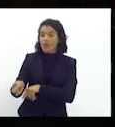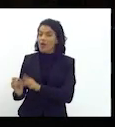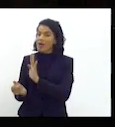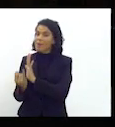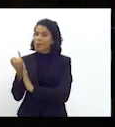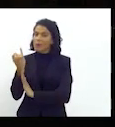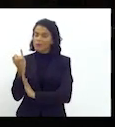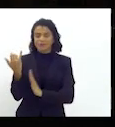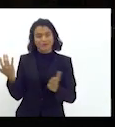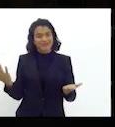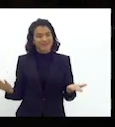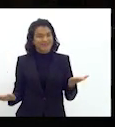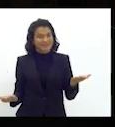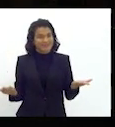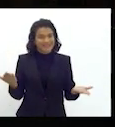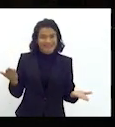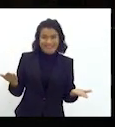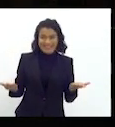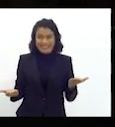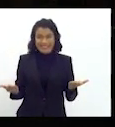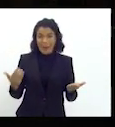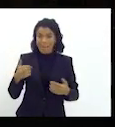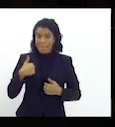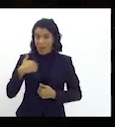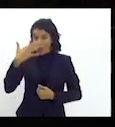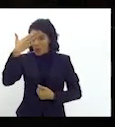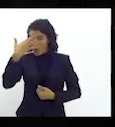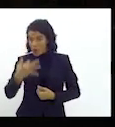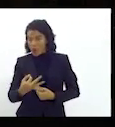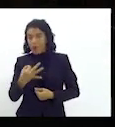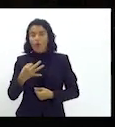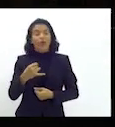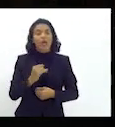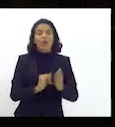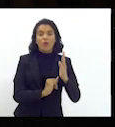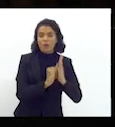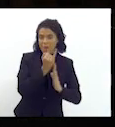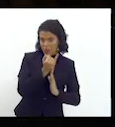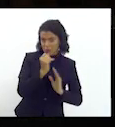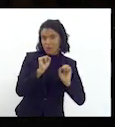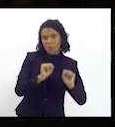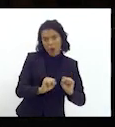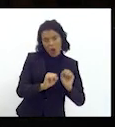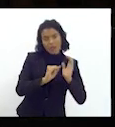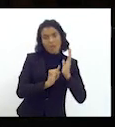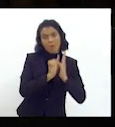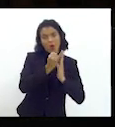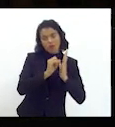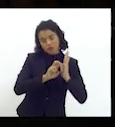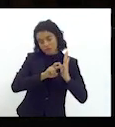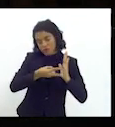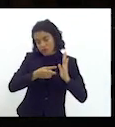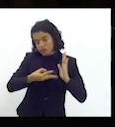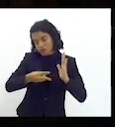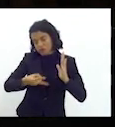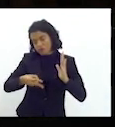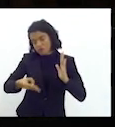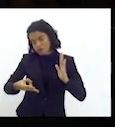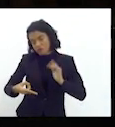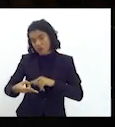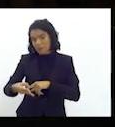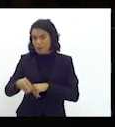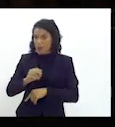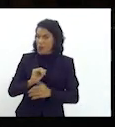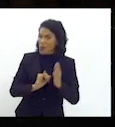imposto no meu entendimento um imposto pode derivar de outro imposto o imposto